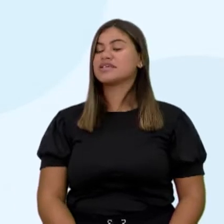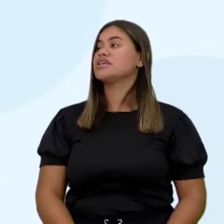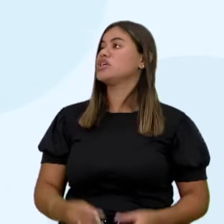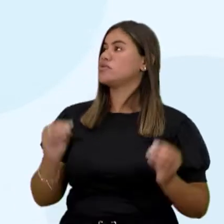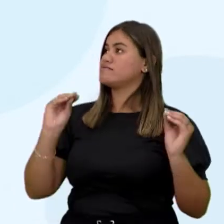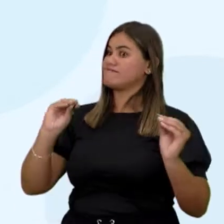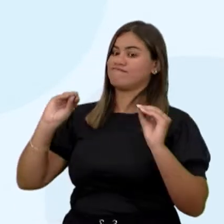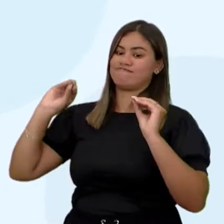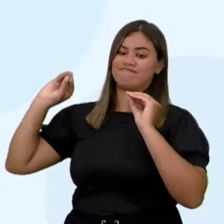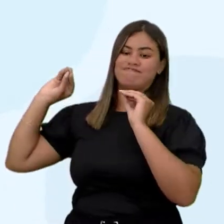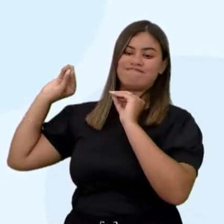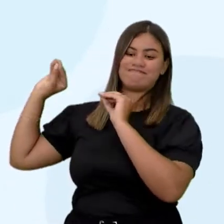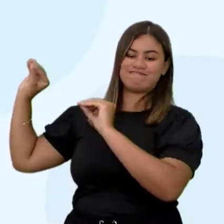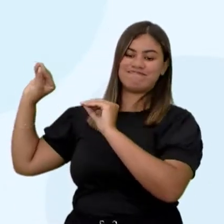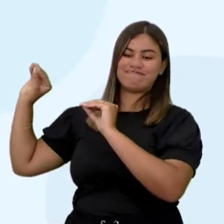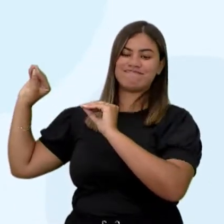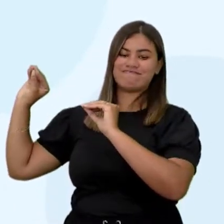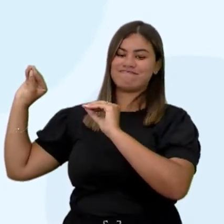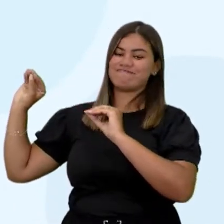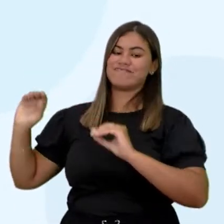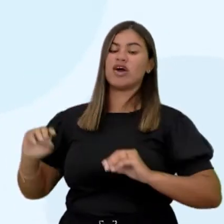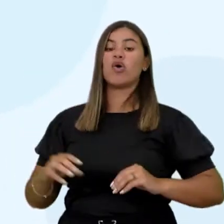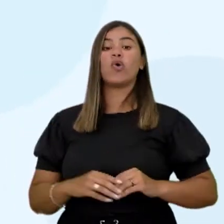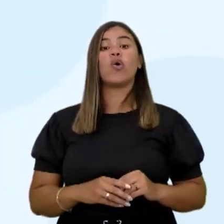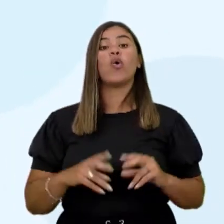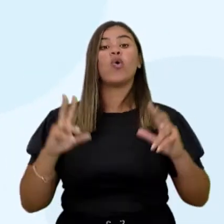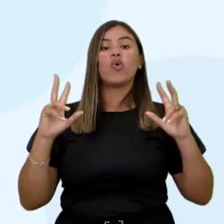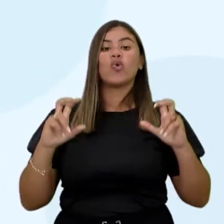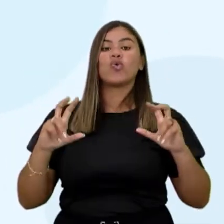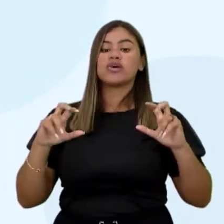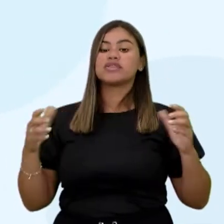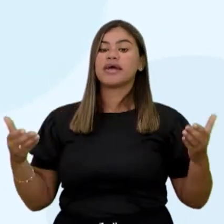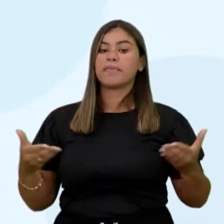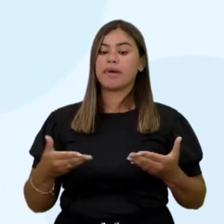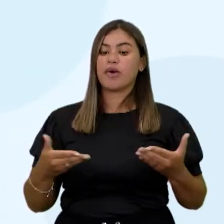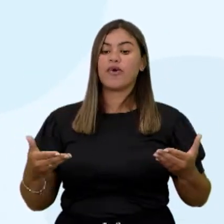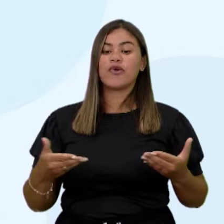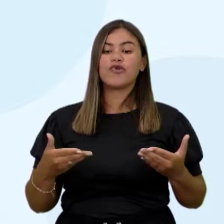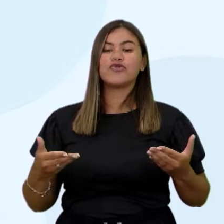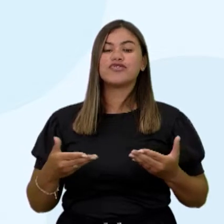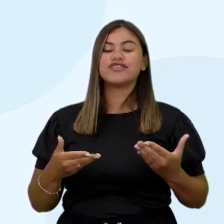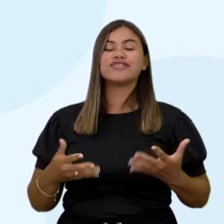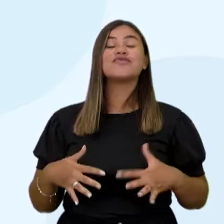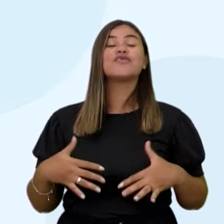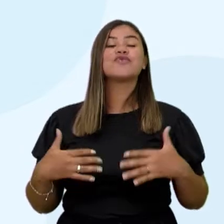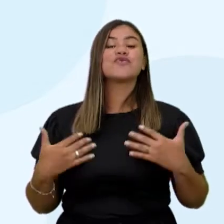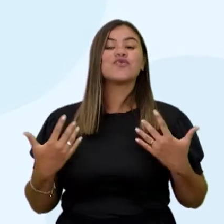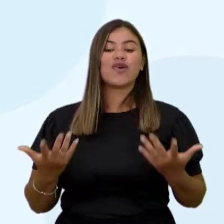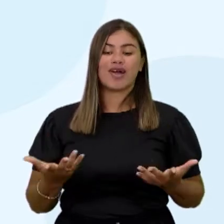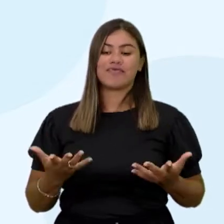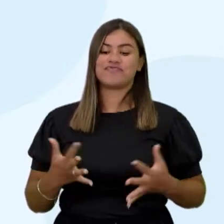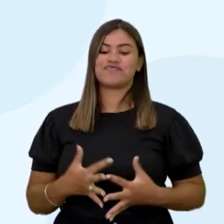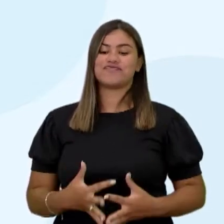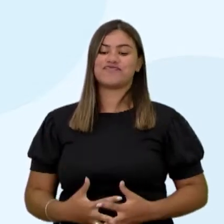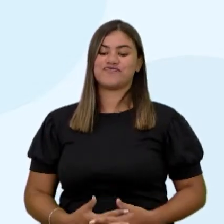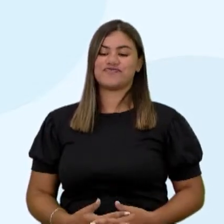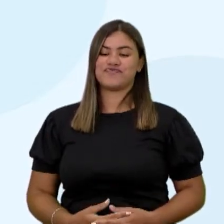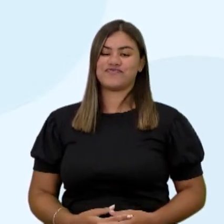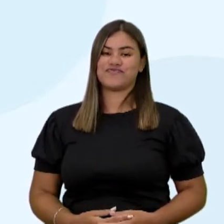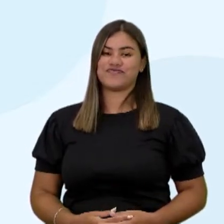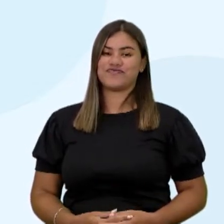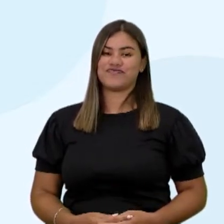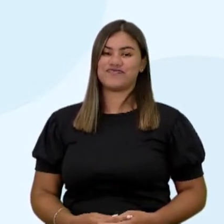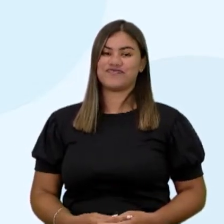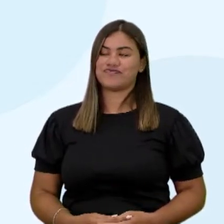nesta lousa aqui, digital, qual é o assunto que está pautando os noticiários de hoje. Vamos olhar,